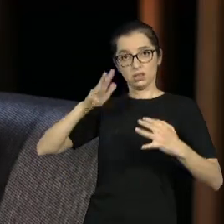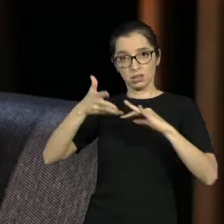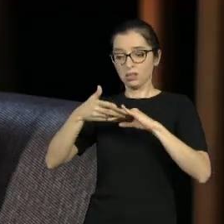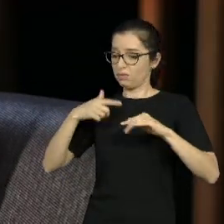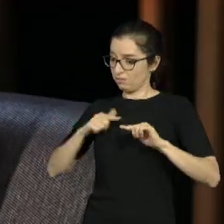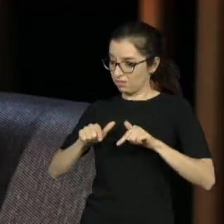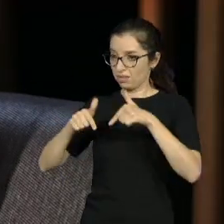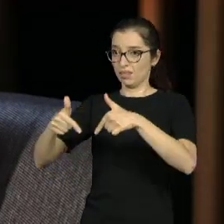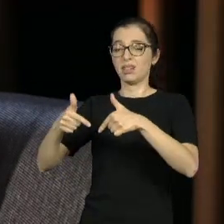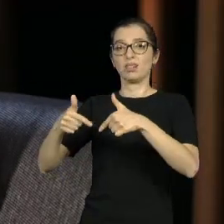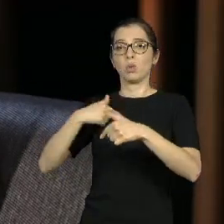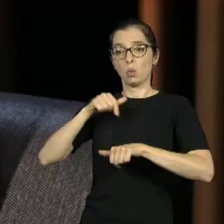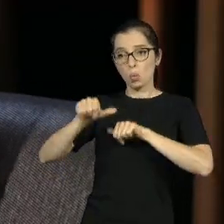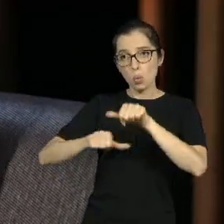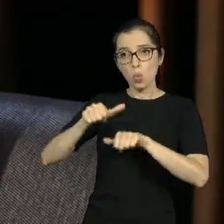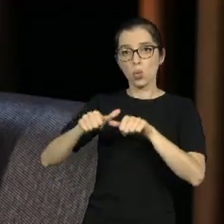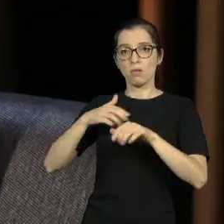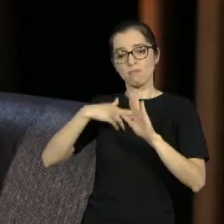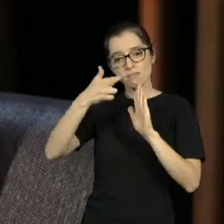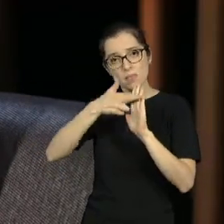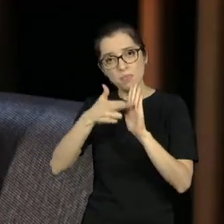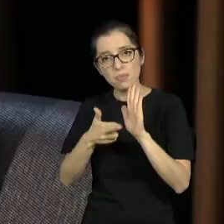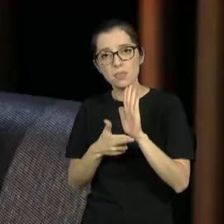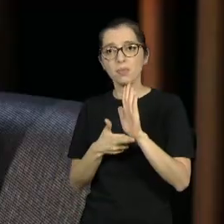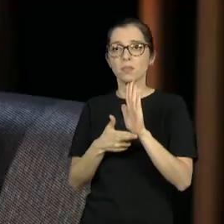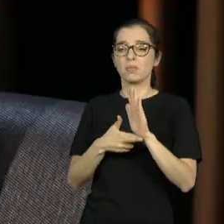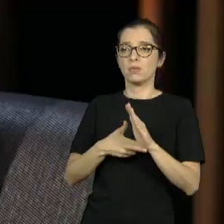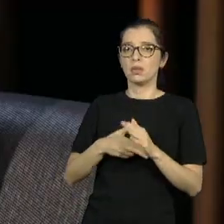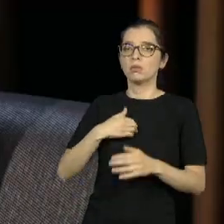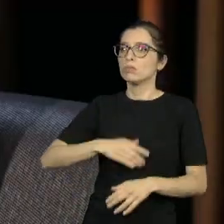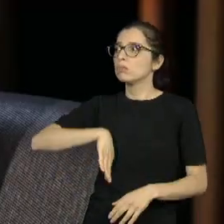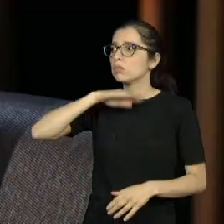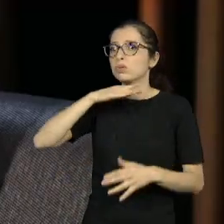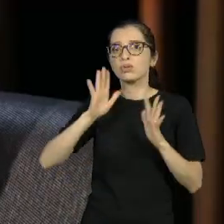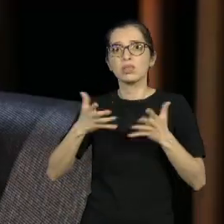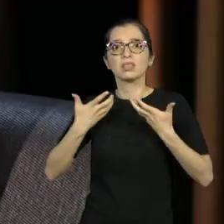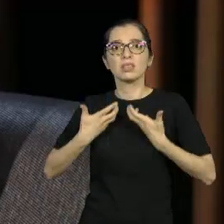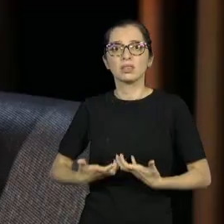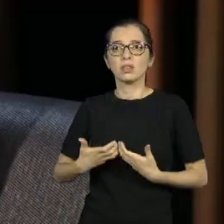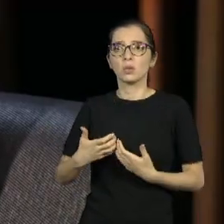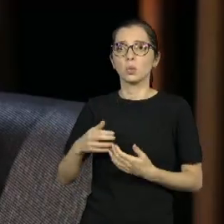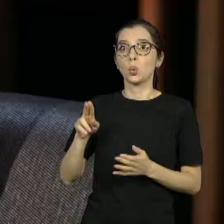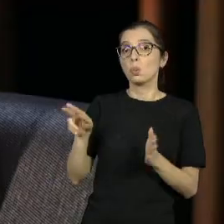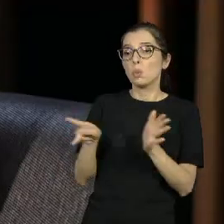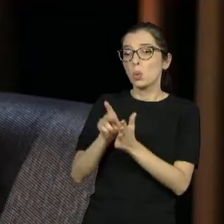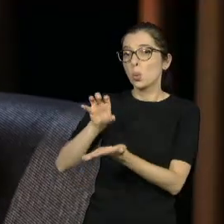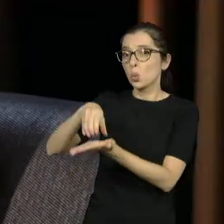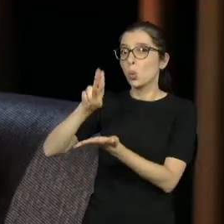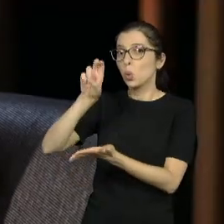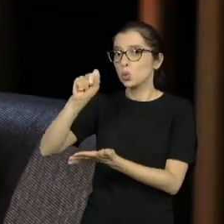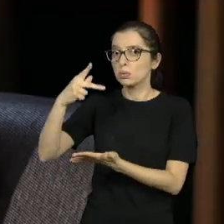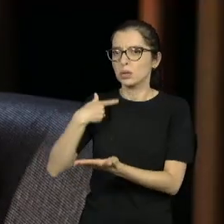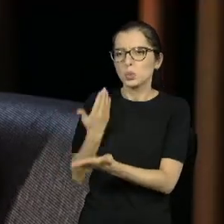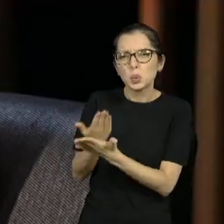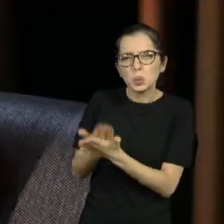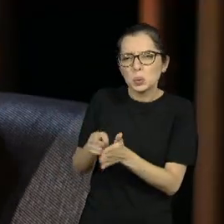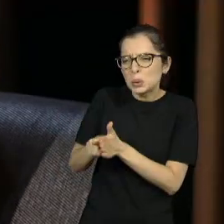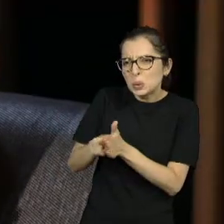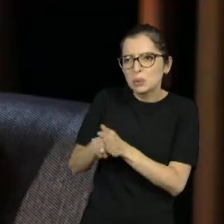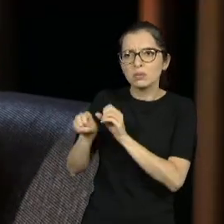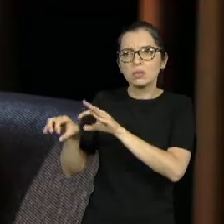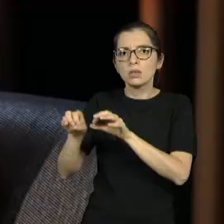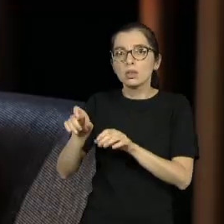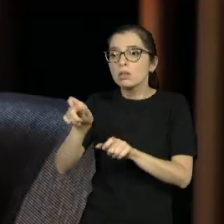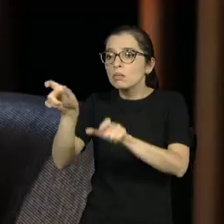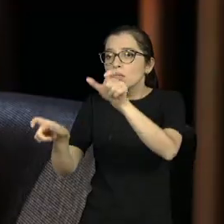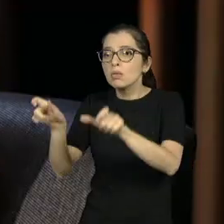meus currículos por exemplo eu cansei ajudar a História do Pensamento brasileiro na USP não tinha uma mulher não